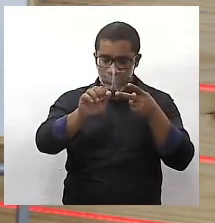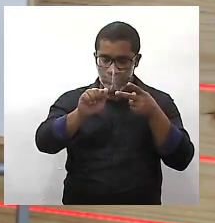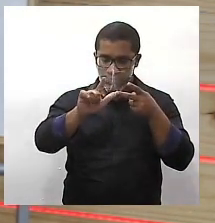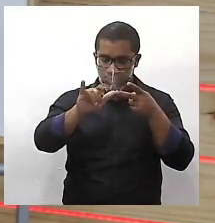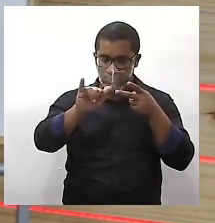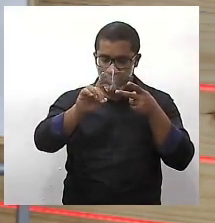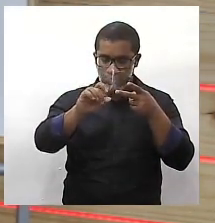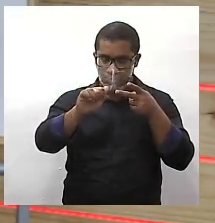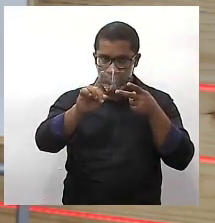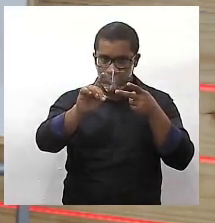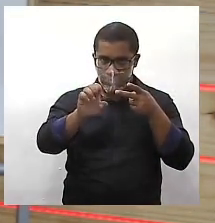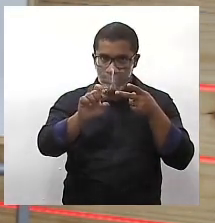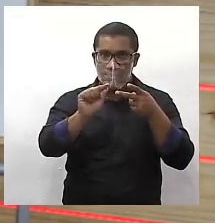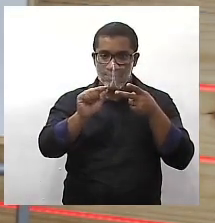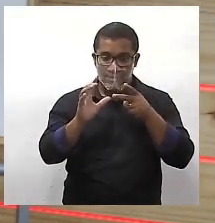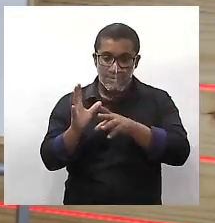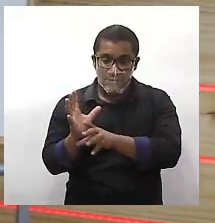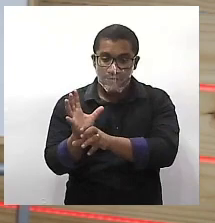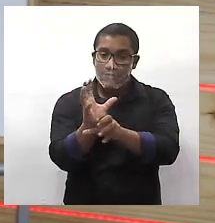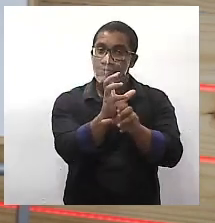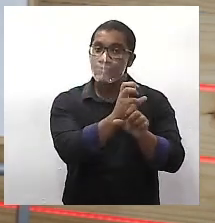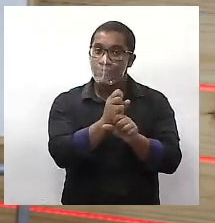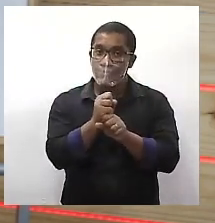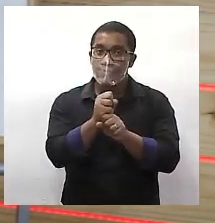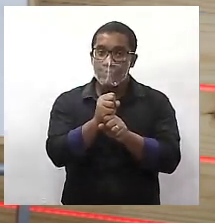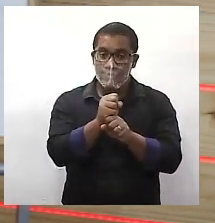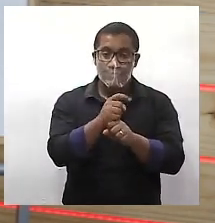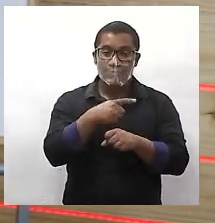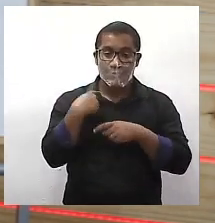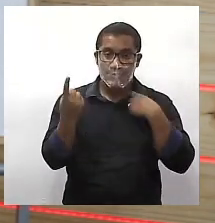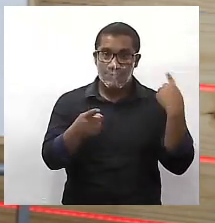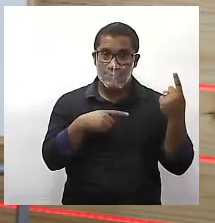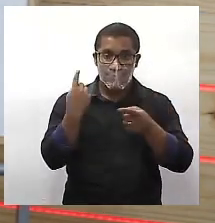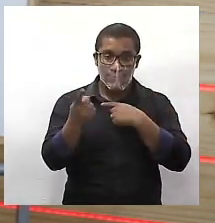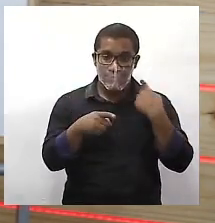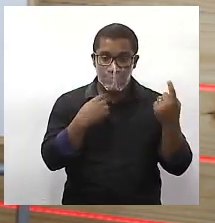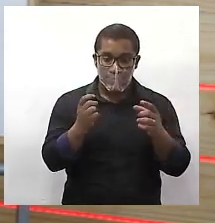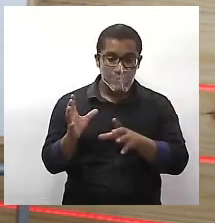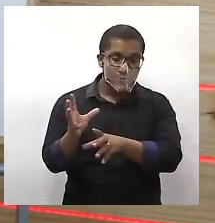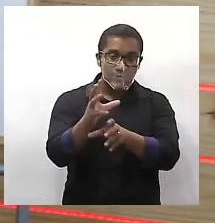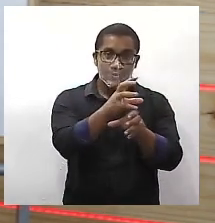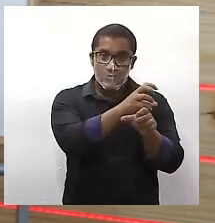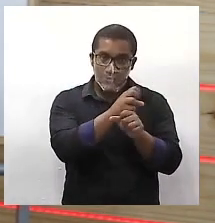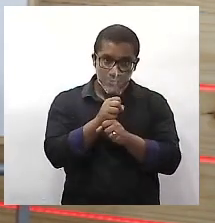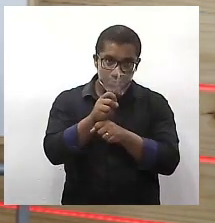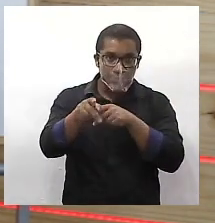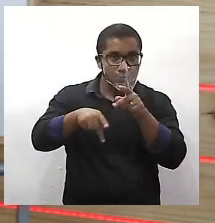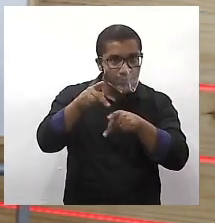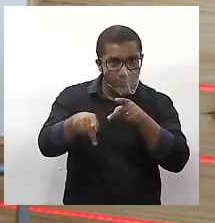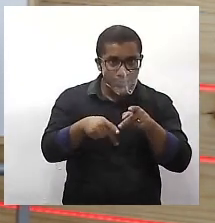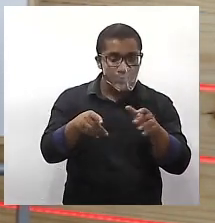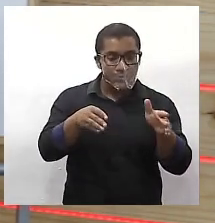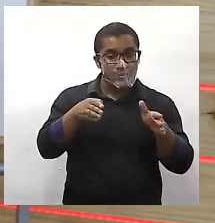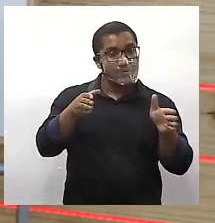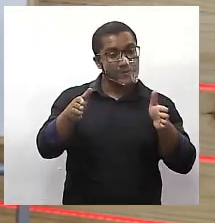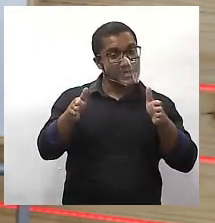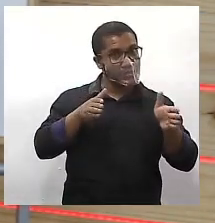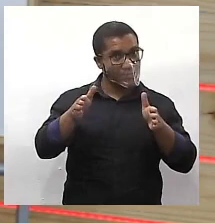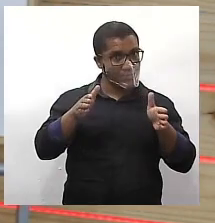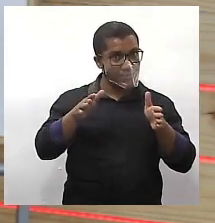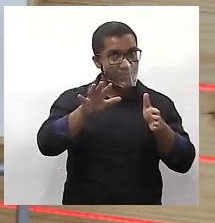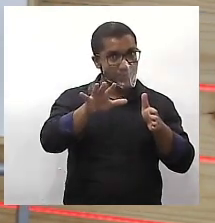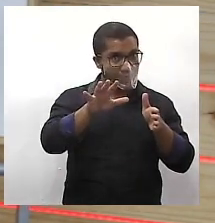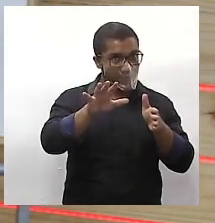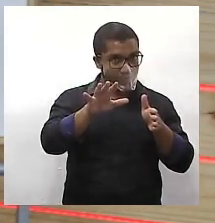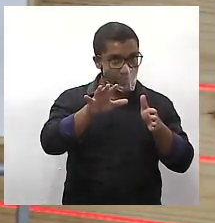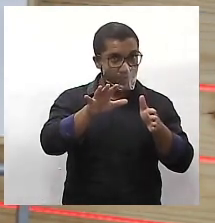você está fazendo a contagem do número de óbitos que aconteceram dentro de uma população num determinado tempo. E tem um detalhe,